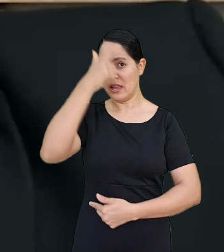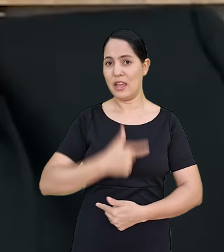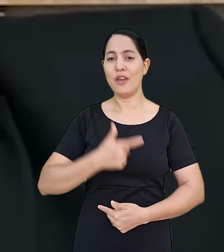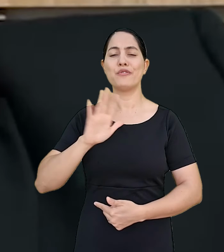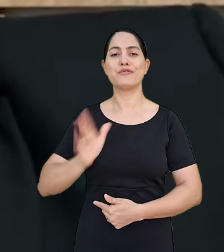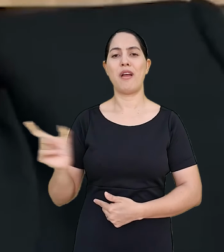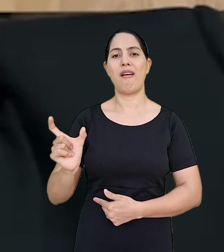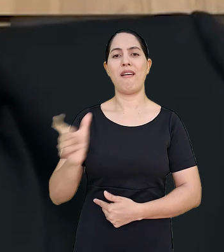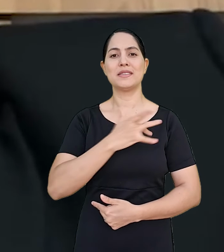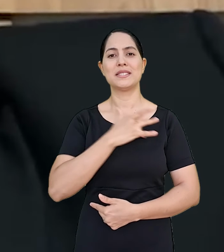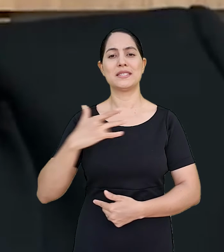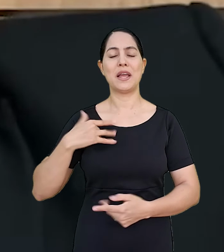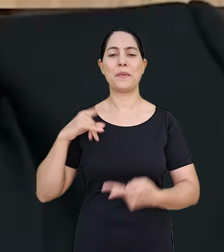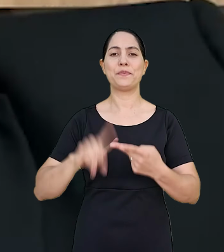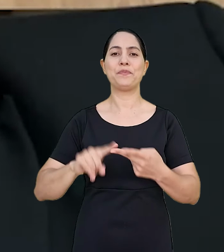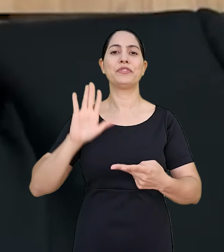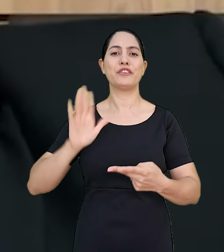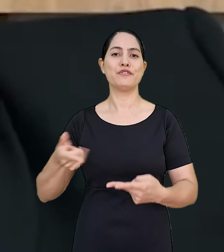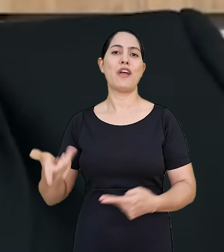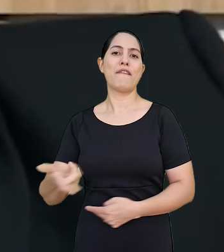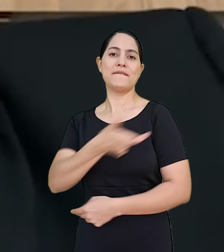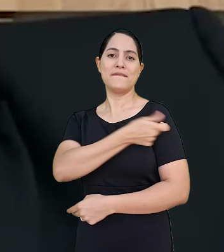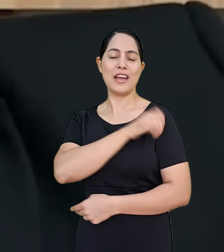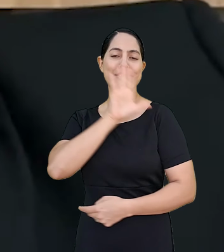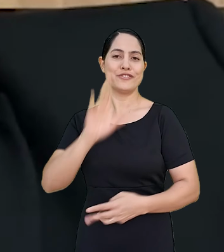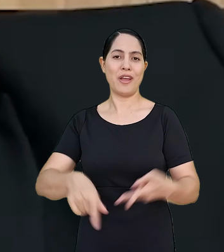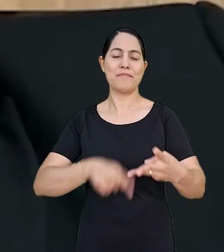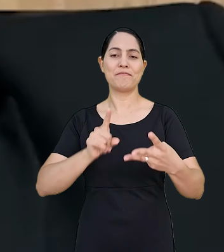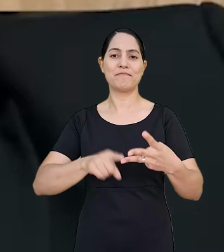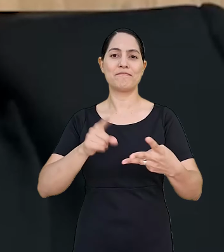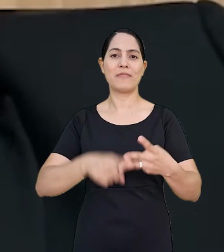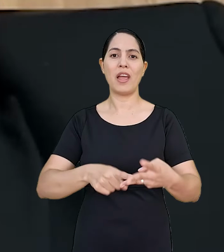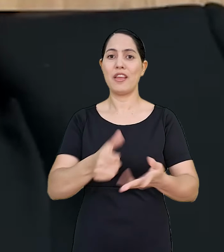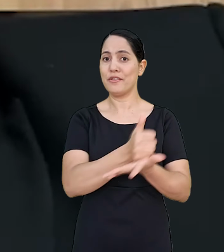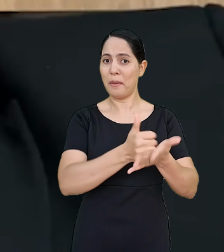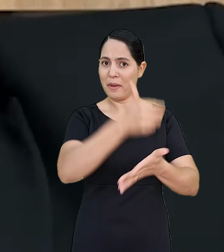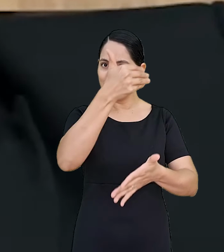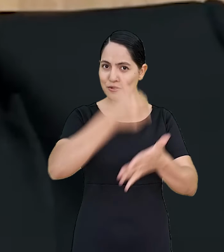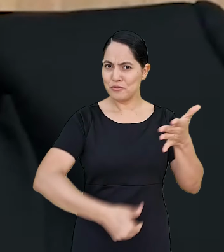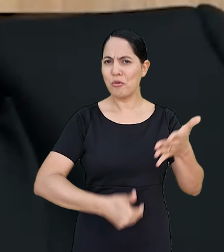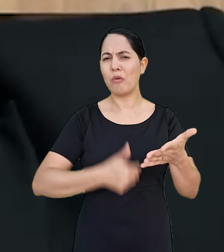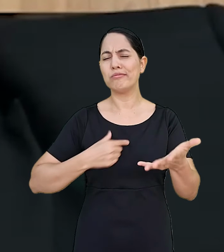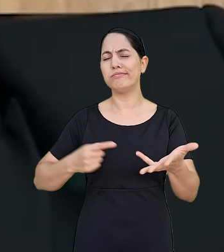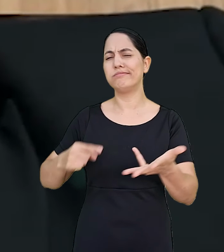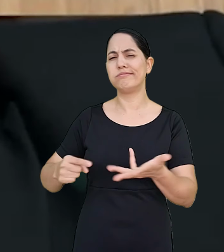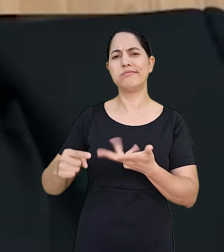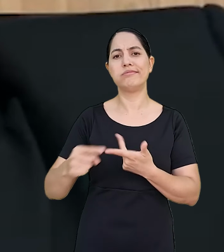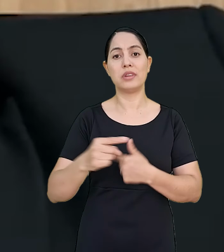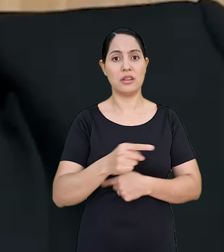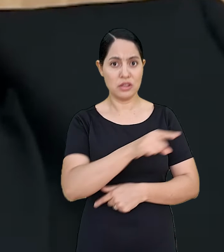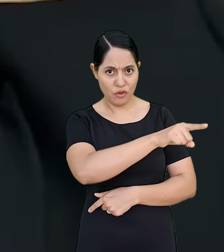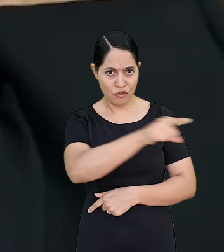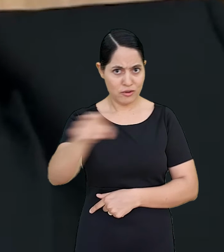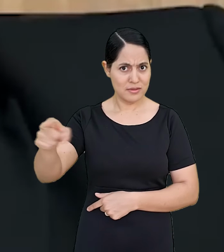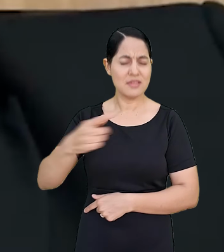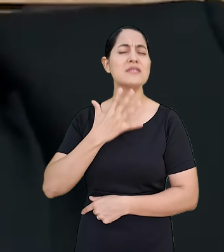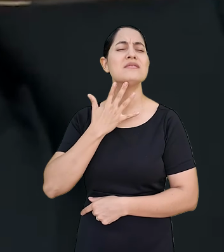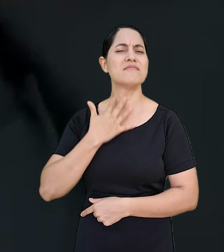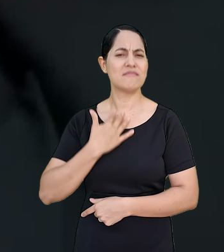de saúde, já me vacinei, já obtive descontos em farmácias. Então, quer dizer, se você